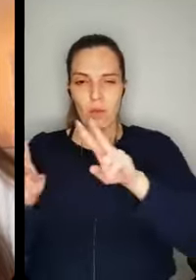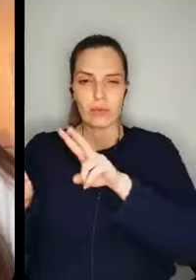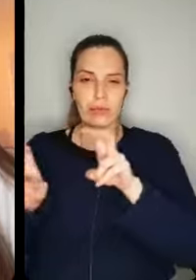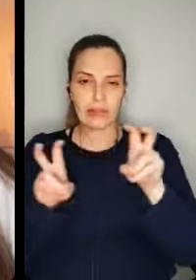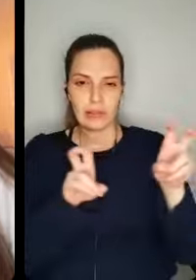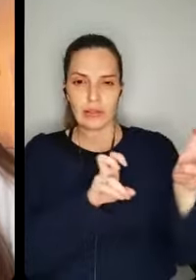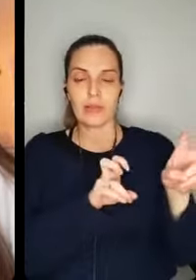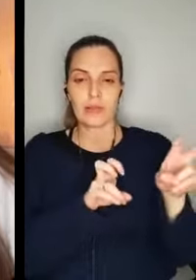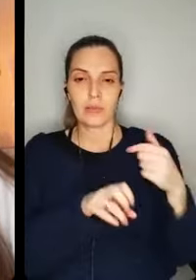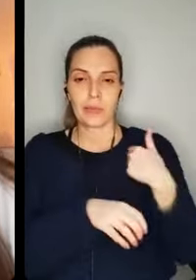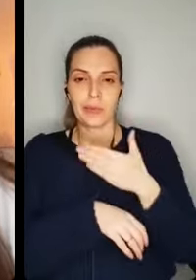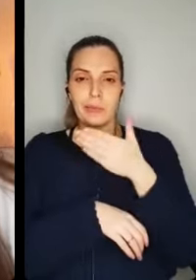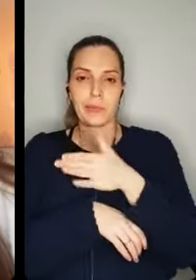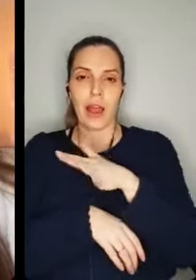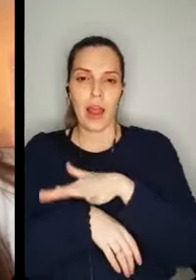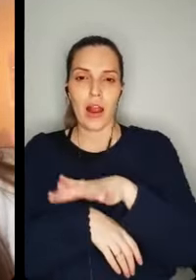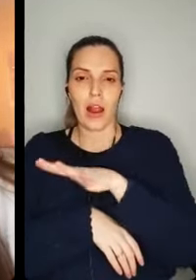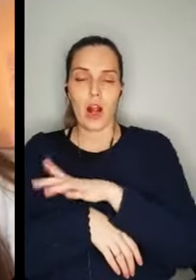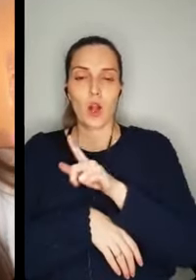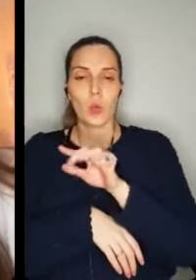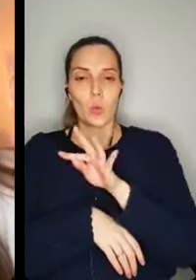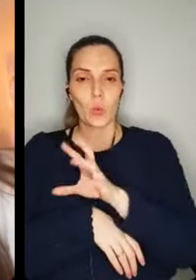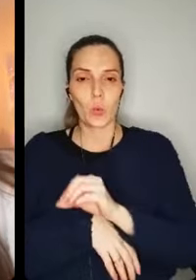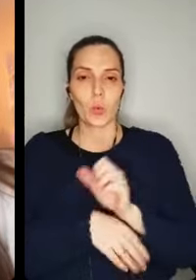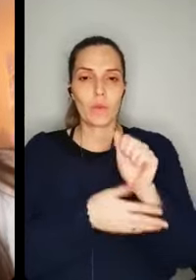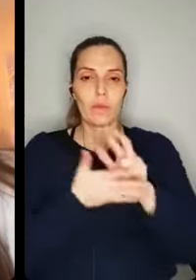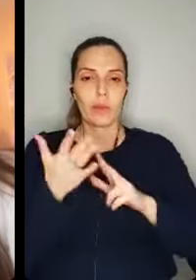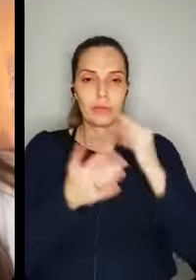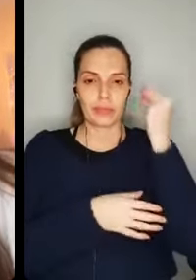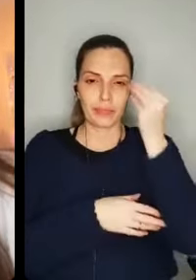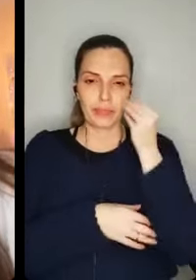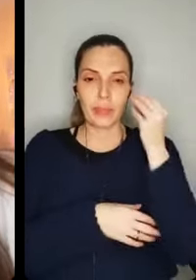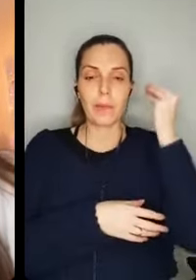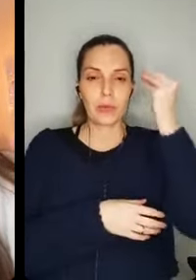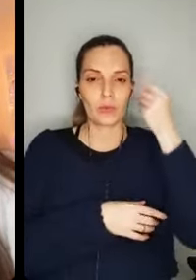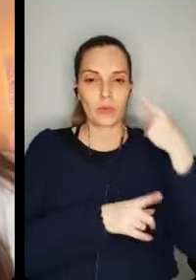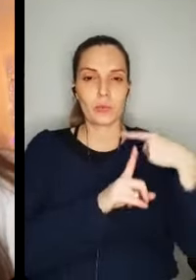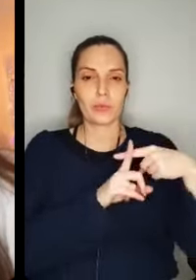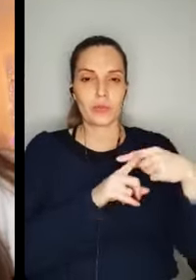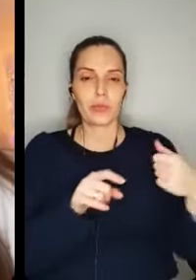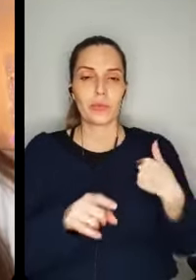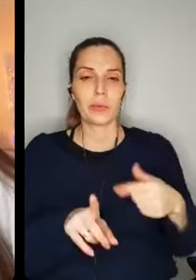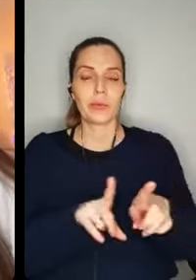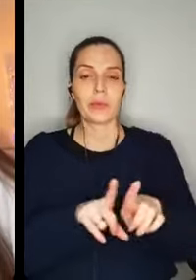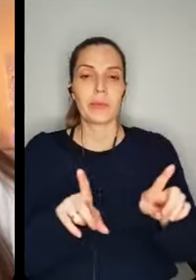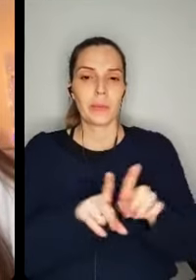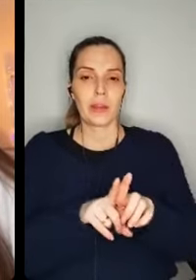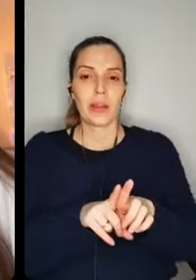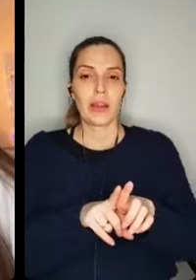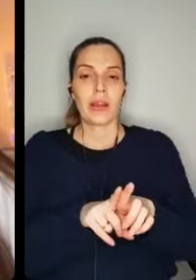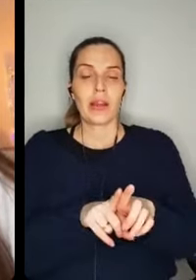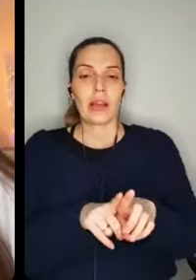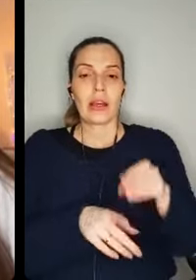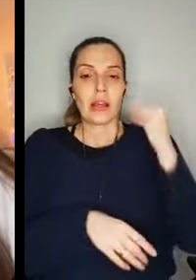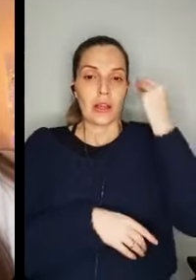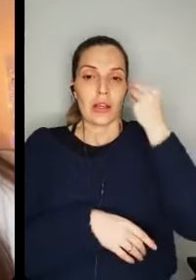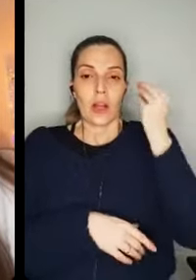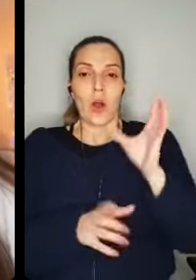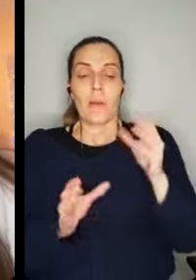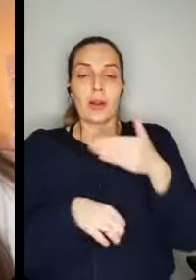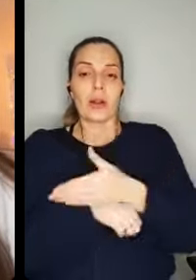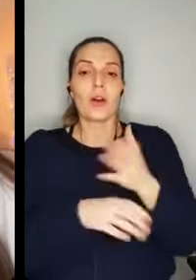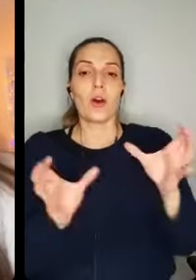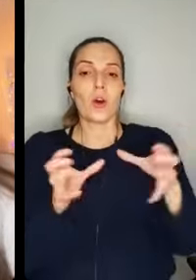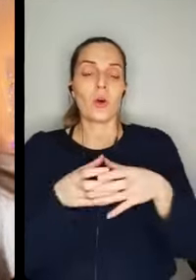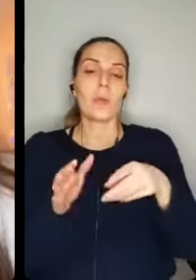temáticas, assim, então eu fui para a área de luto, avaliação psicológica, psicologia positiva. Eu também tive experiência de fazer um grupo de pesquisa na